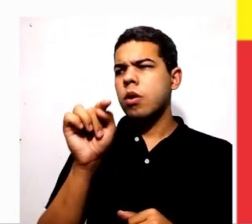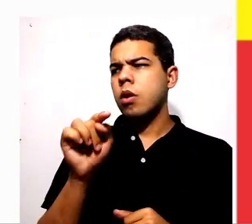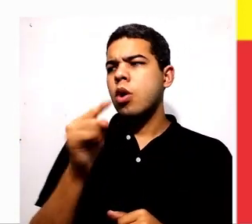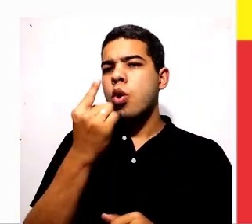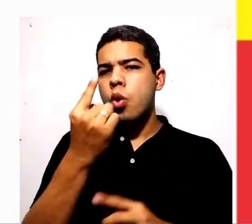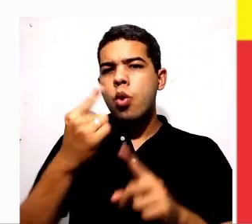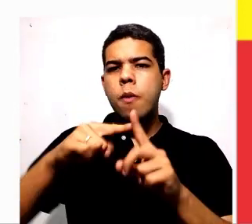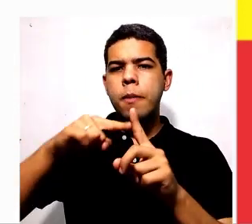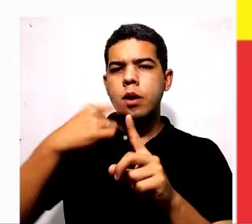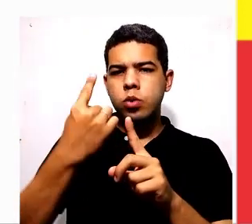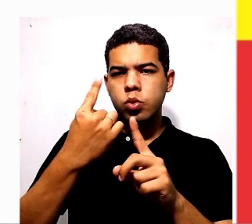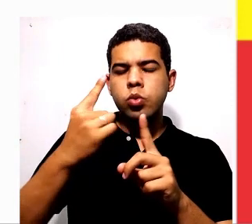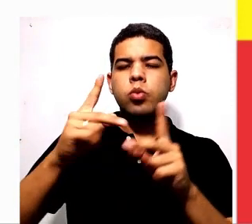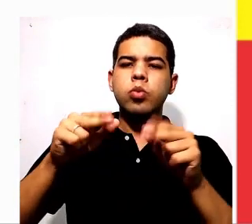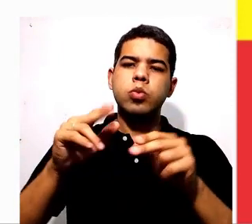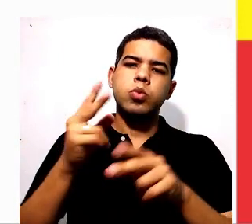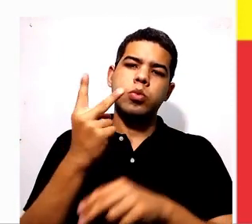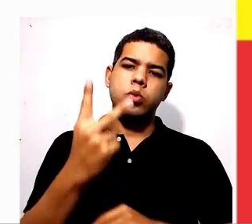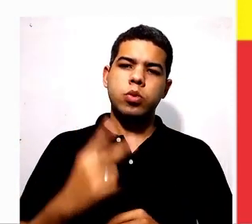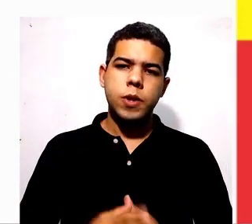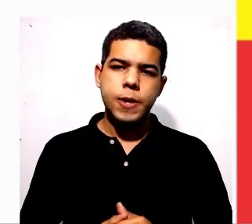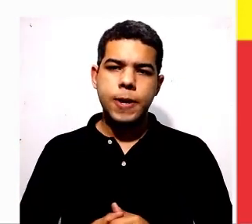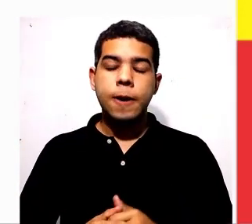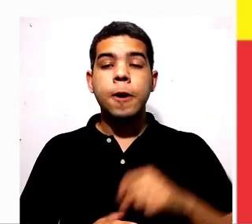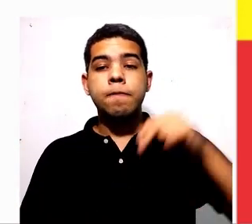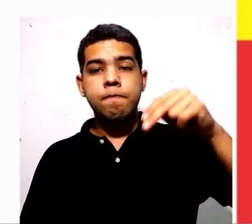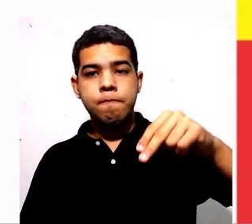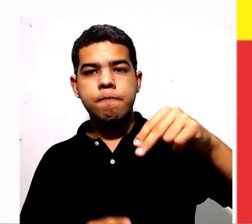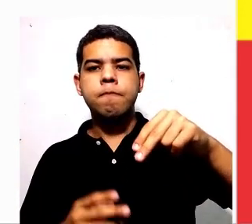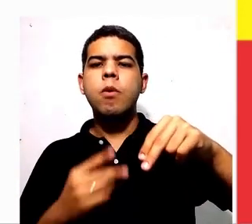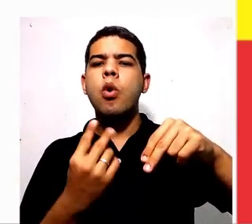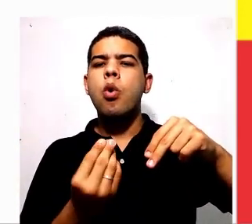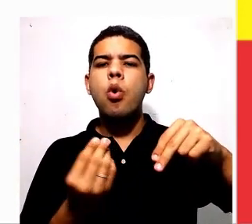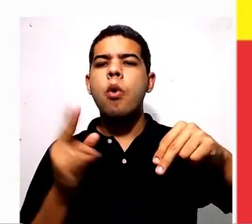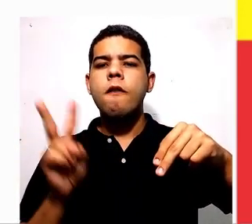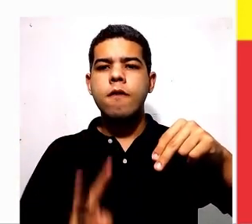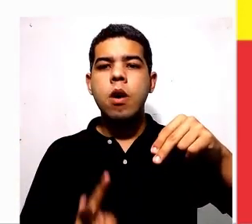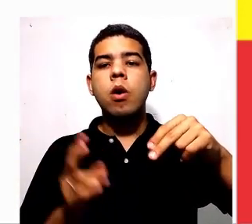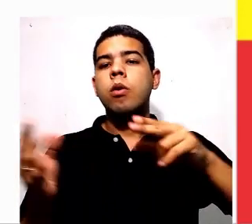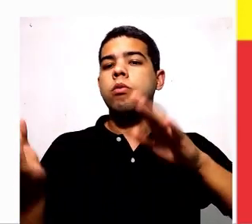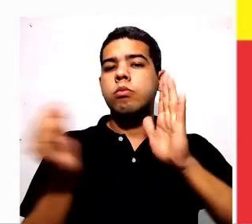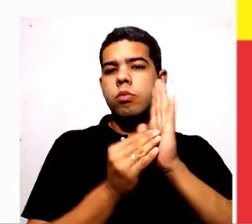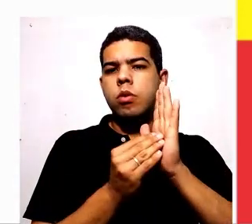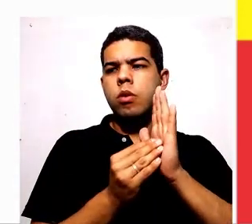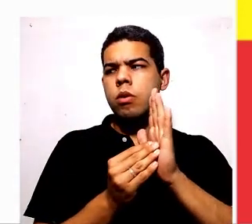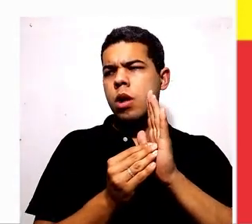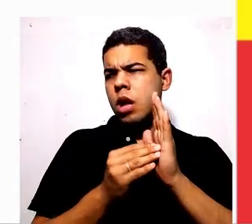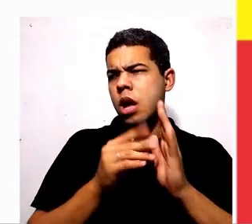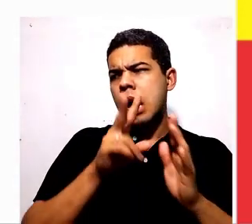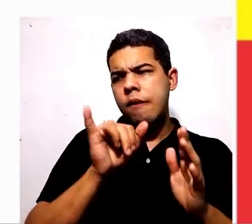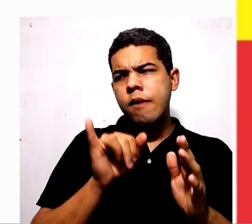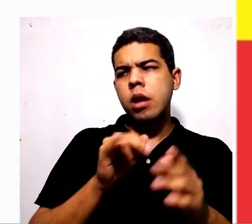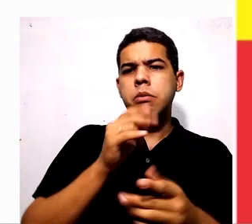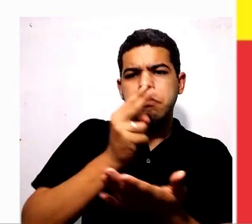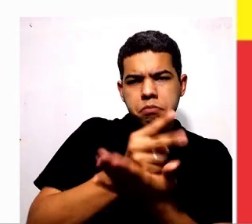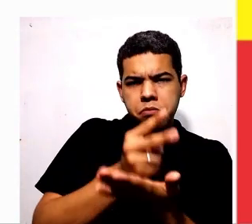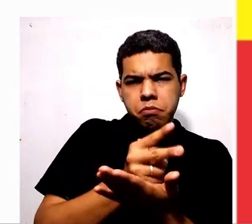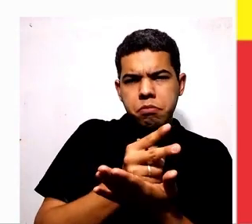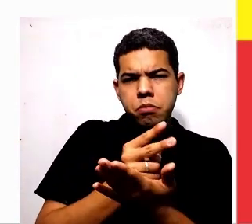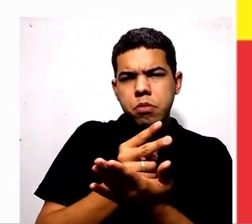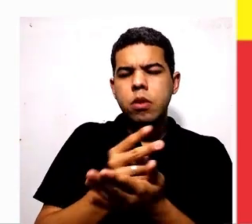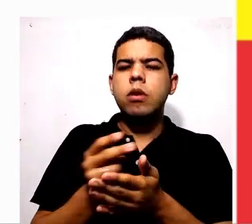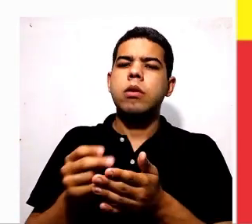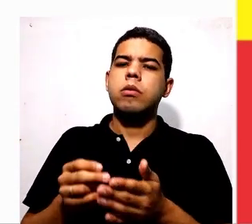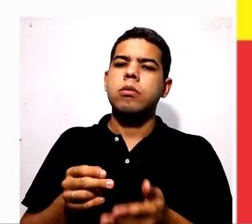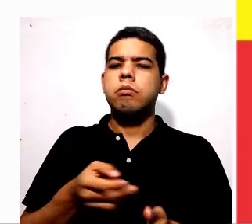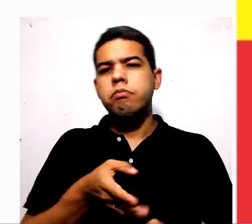mais 1, 2. Aí vai escrever o valor de n. Depois você vai decidir. Vai escrever mais um número? Aí, se sim, lado